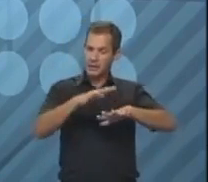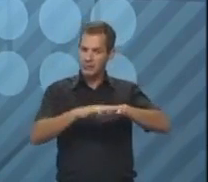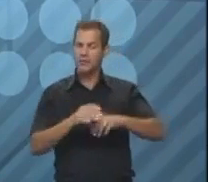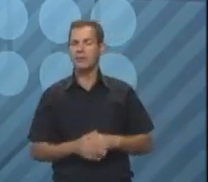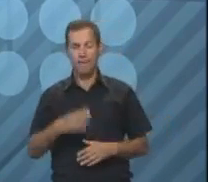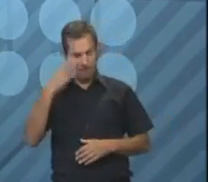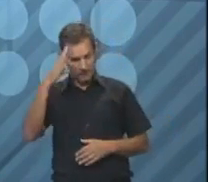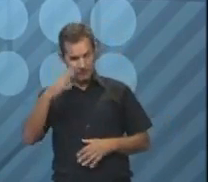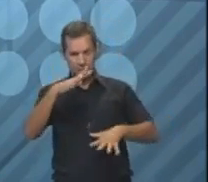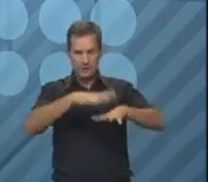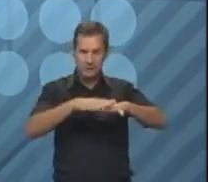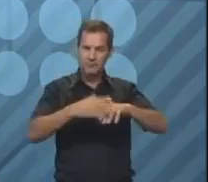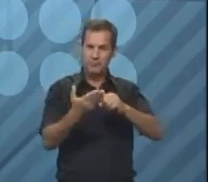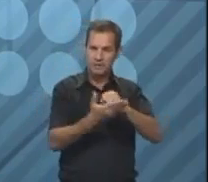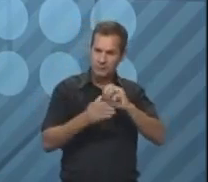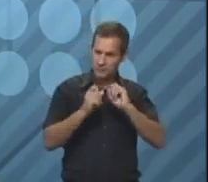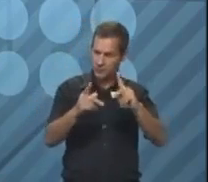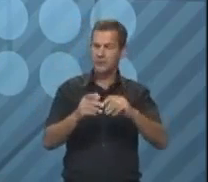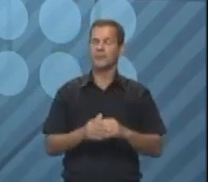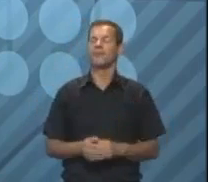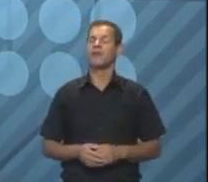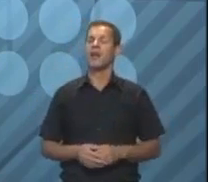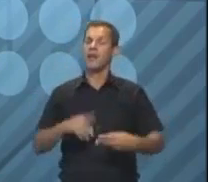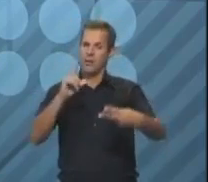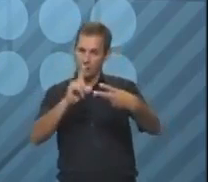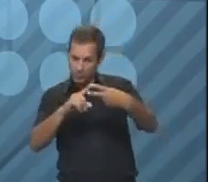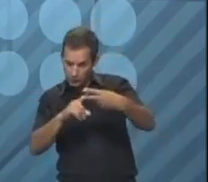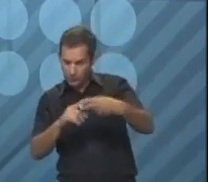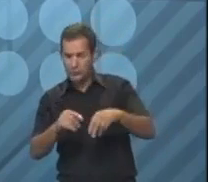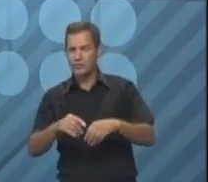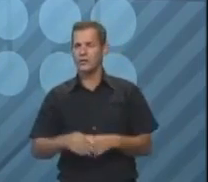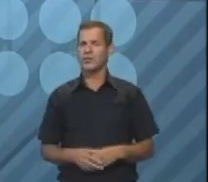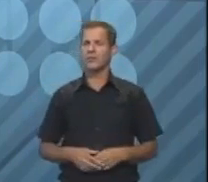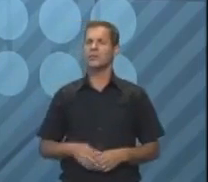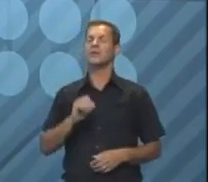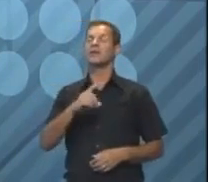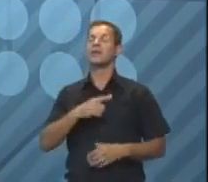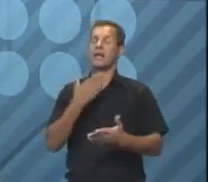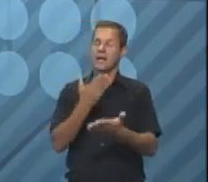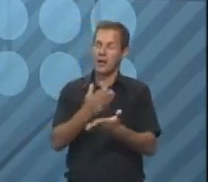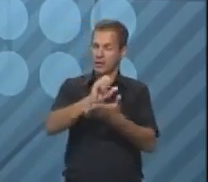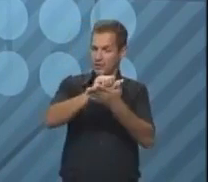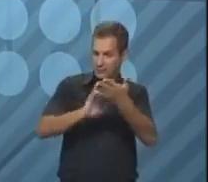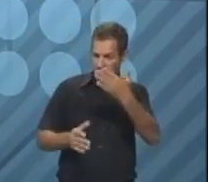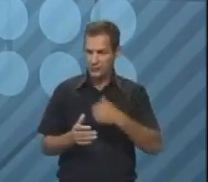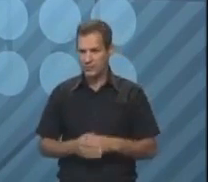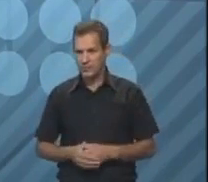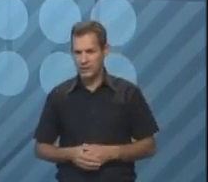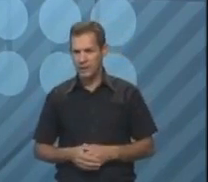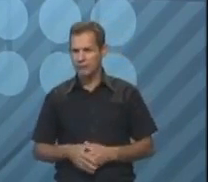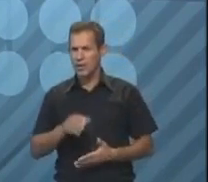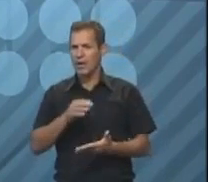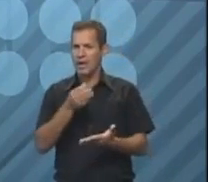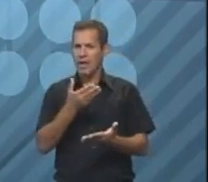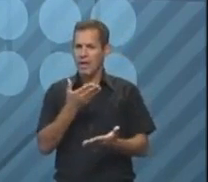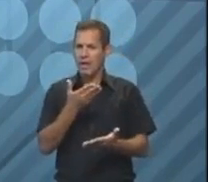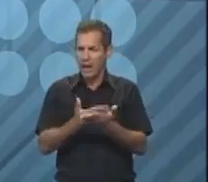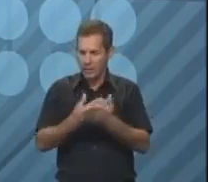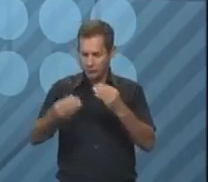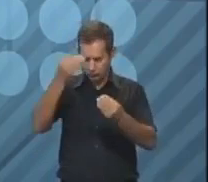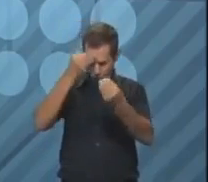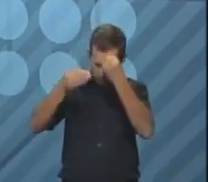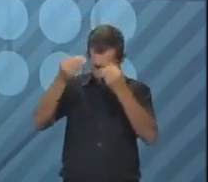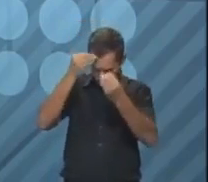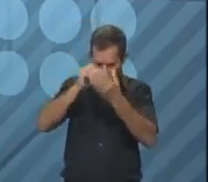matemática, principalmente matemática básica. E o segundo ponto dos estudos continuados são aulas de exercício, aulas de fixação, de exercícios